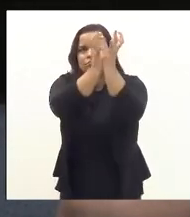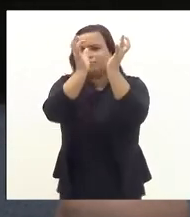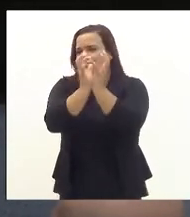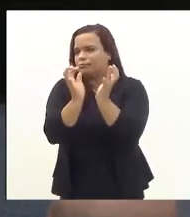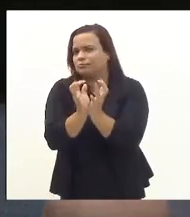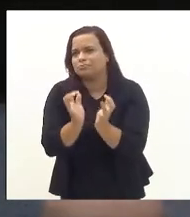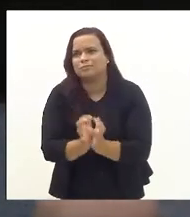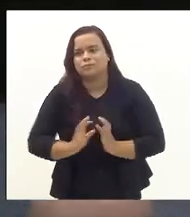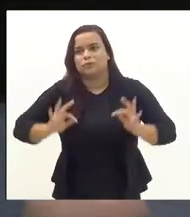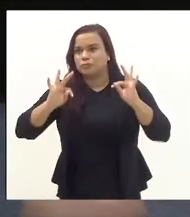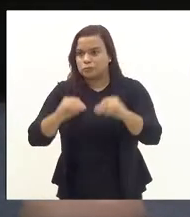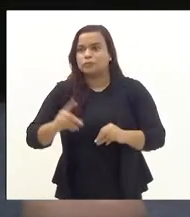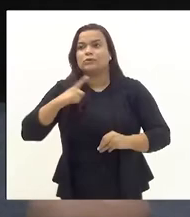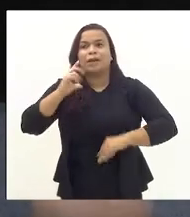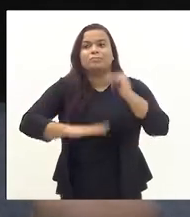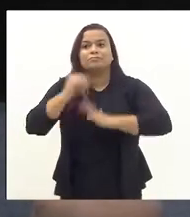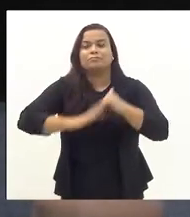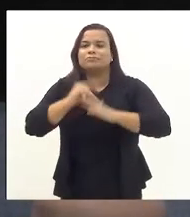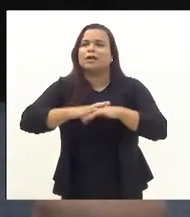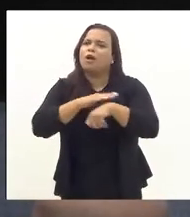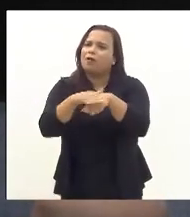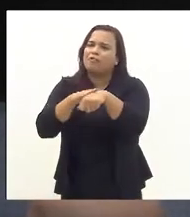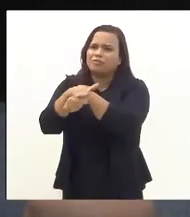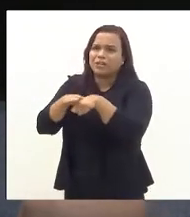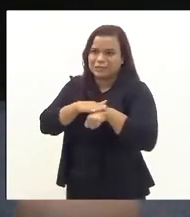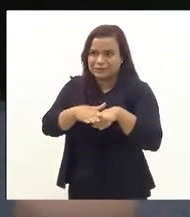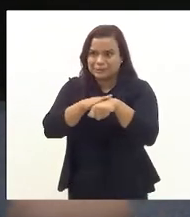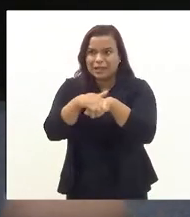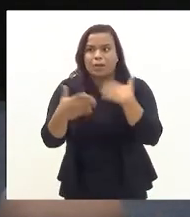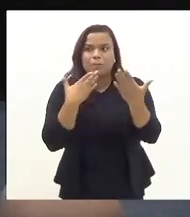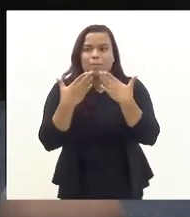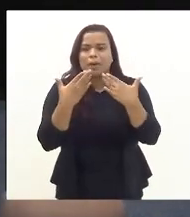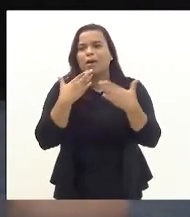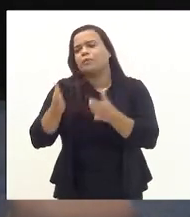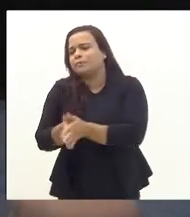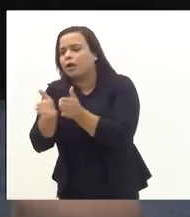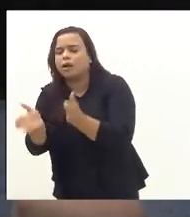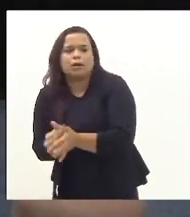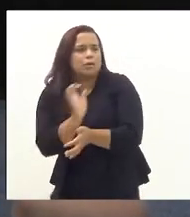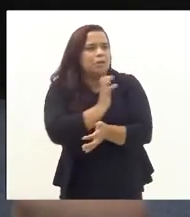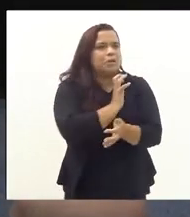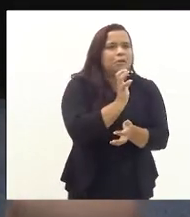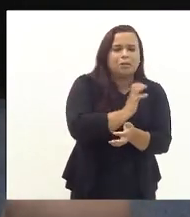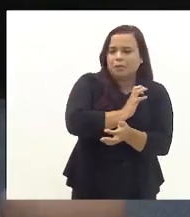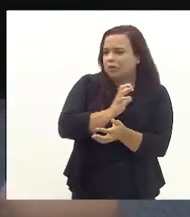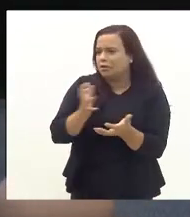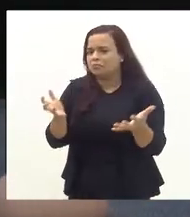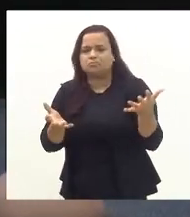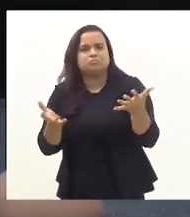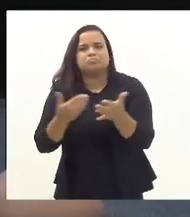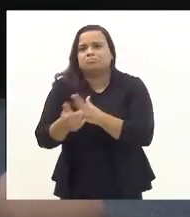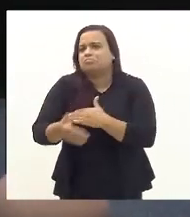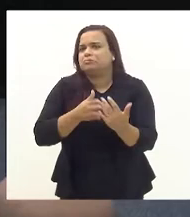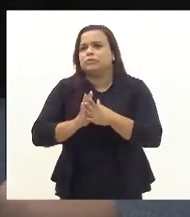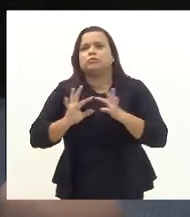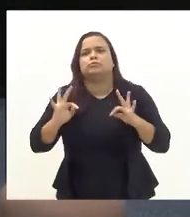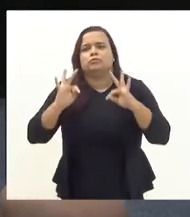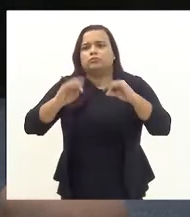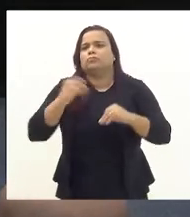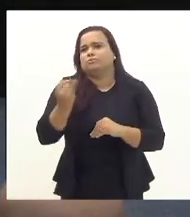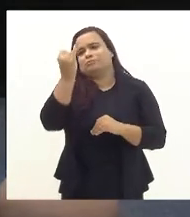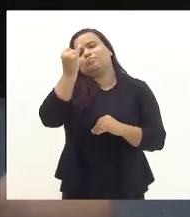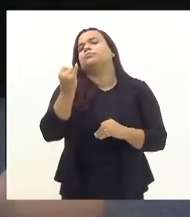esse grande habilidade de conversar com todas as classes. Isso é muito importante, não só para nós, mas para todo o